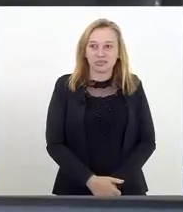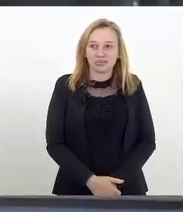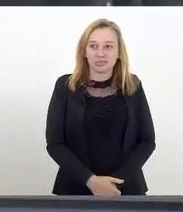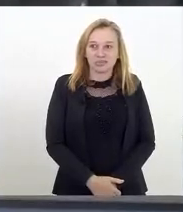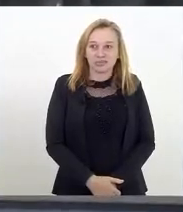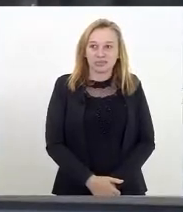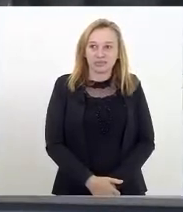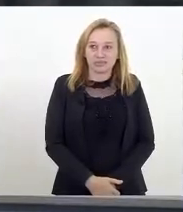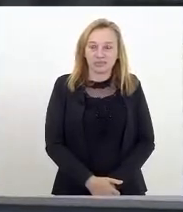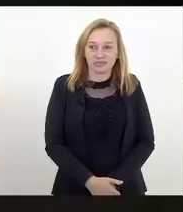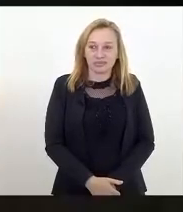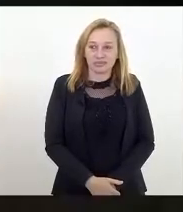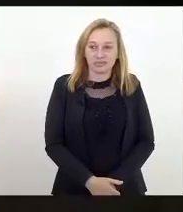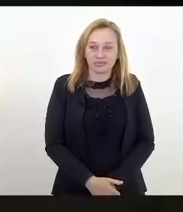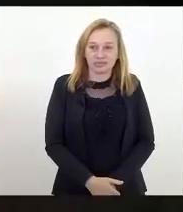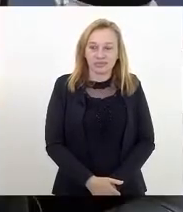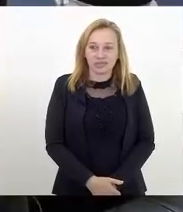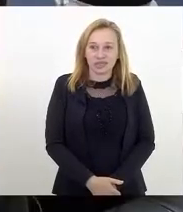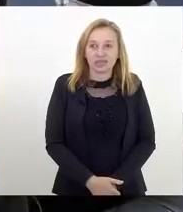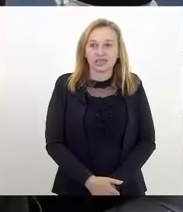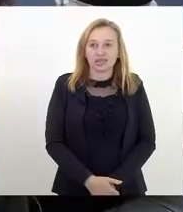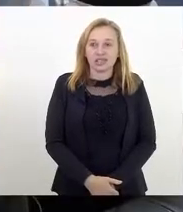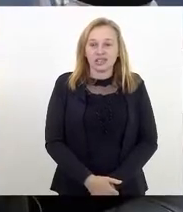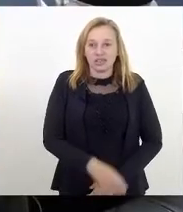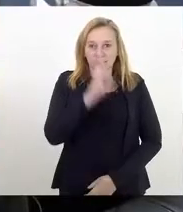senhor presidente,